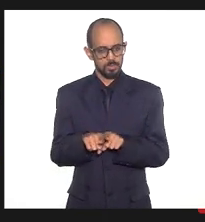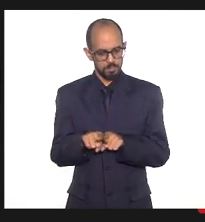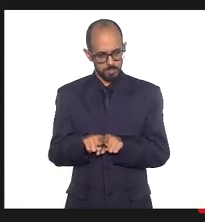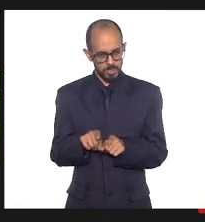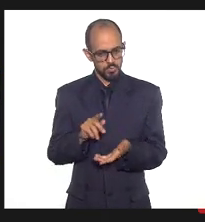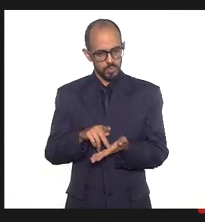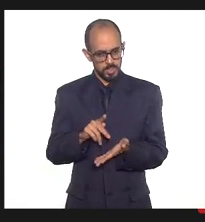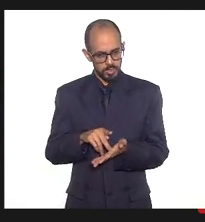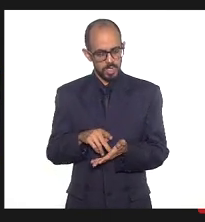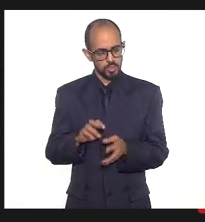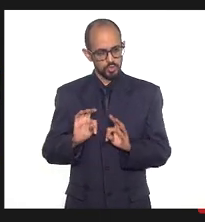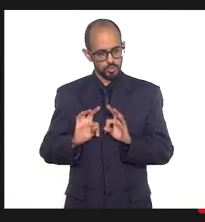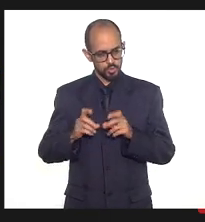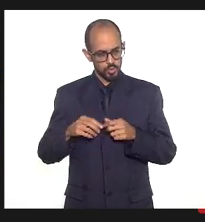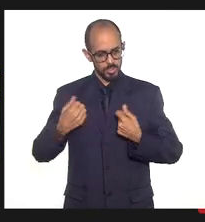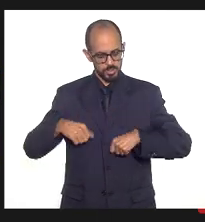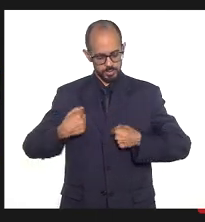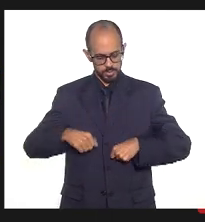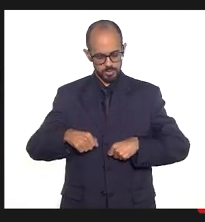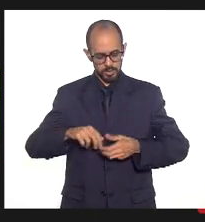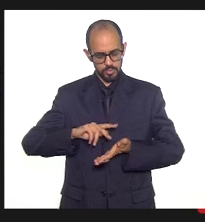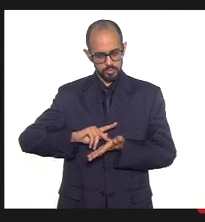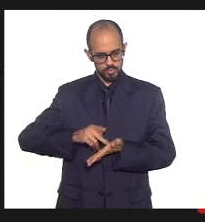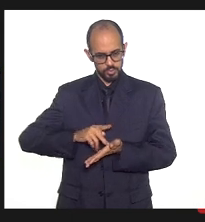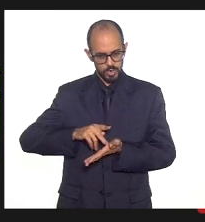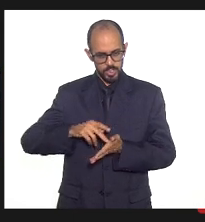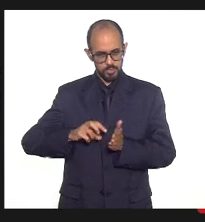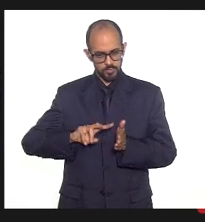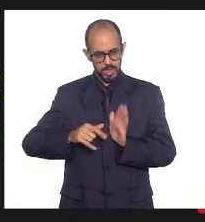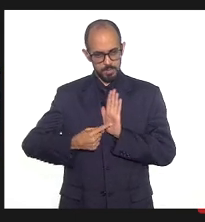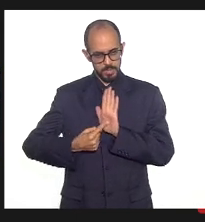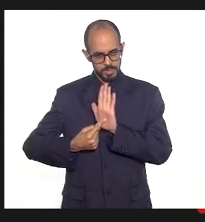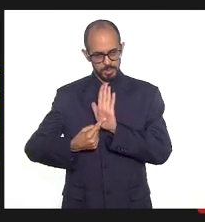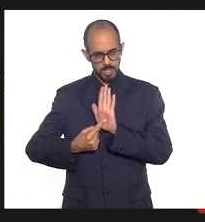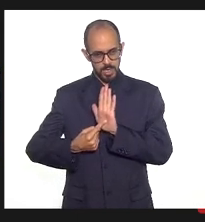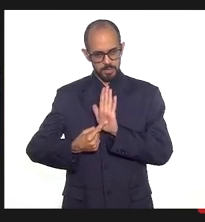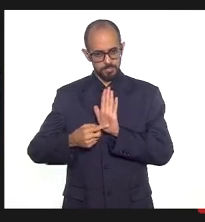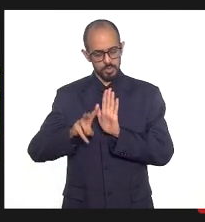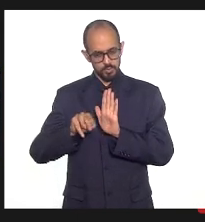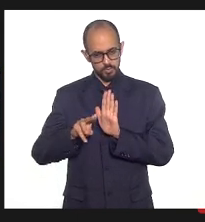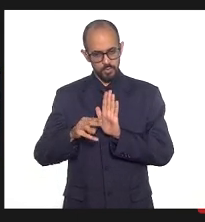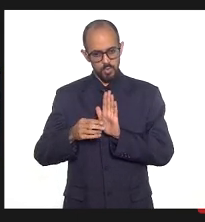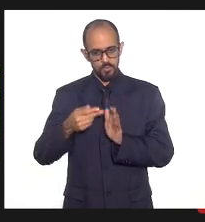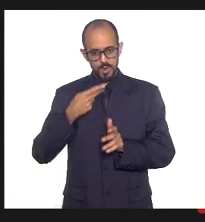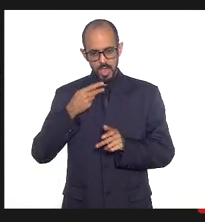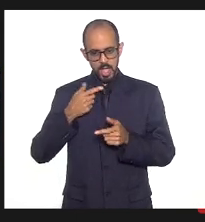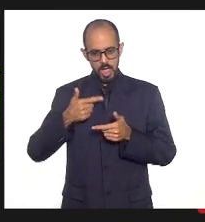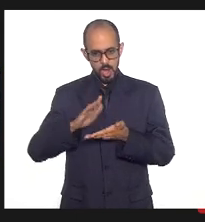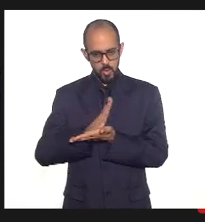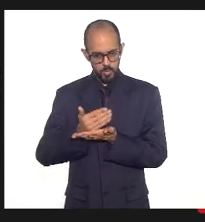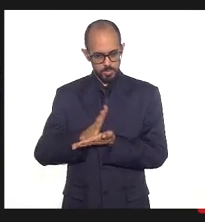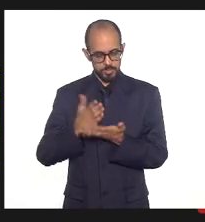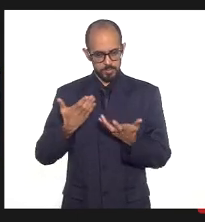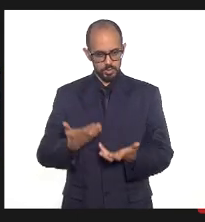de muitas demandas que o sindicato vai apresentar, vou colocar algumas aqui, eu queria já fazer um